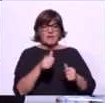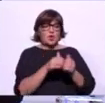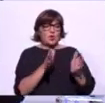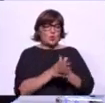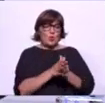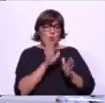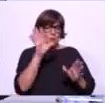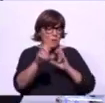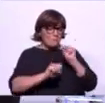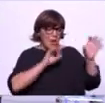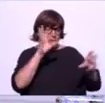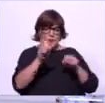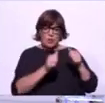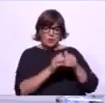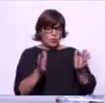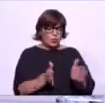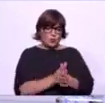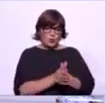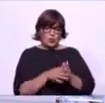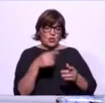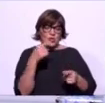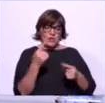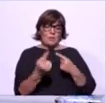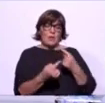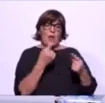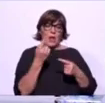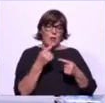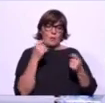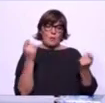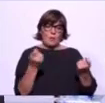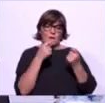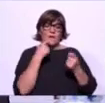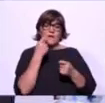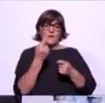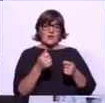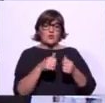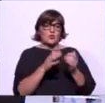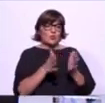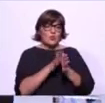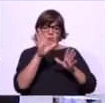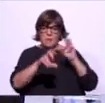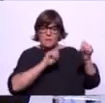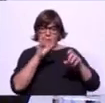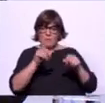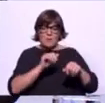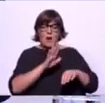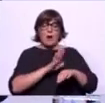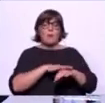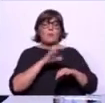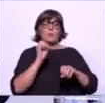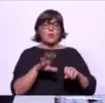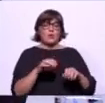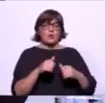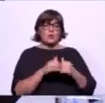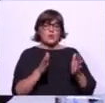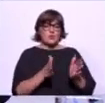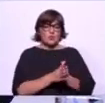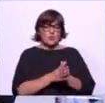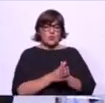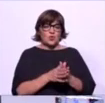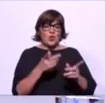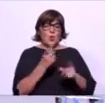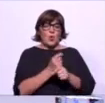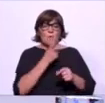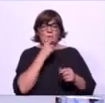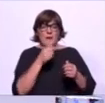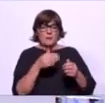conseguido. Aliás, temos alguns até propagandistas deles que dizem que foi tudo conseguido à custa de compra de árbitros,